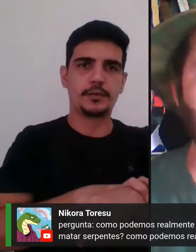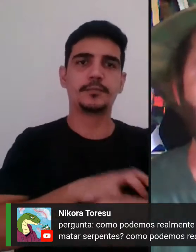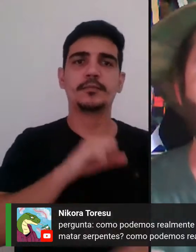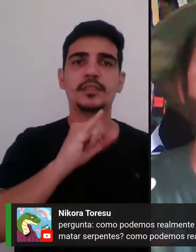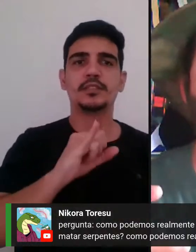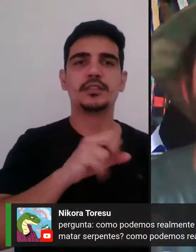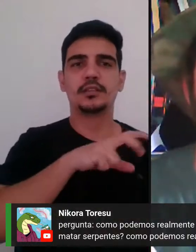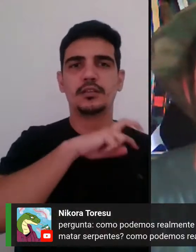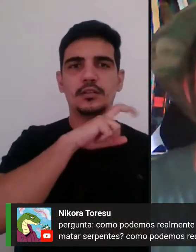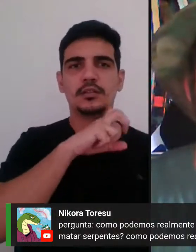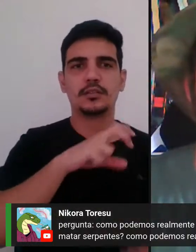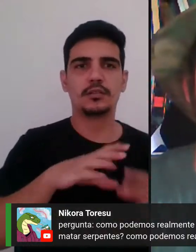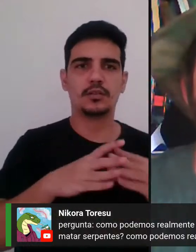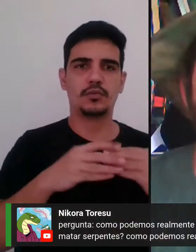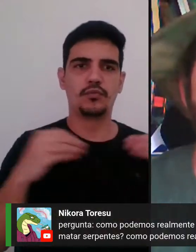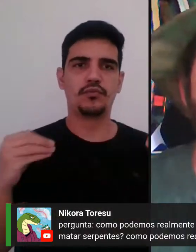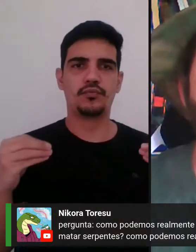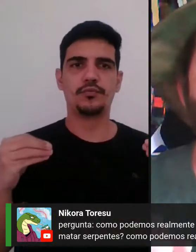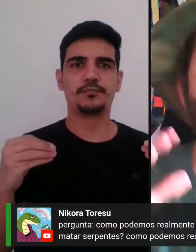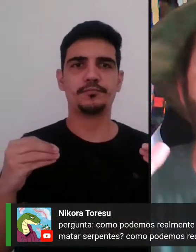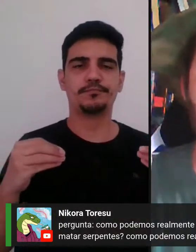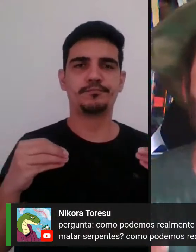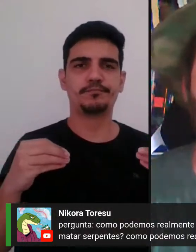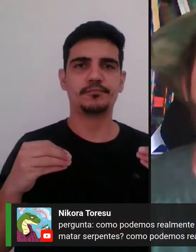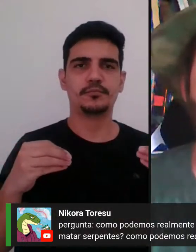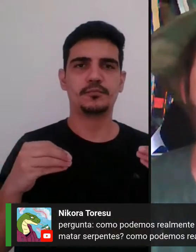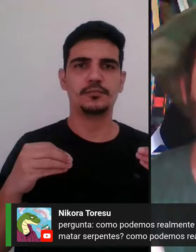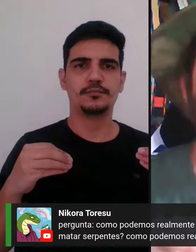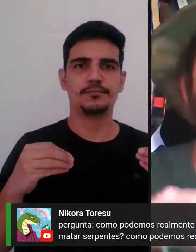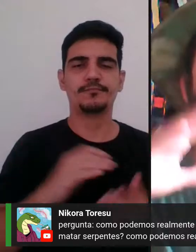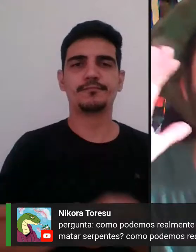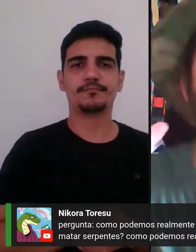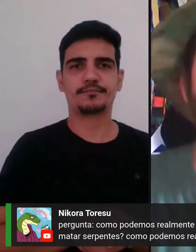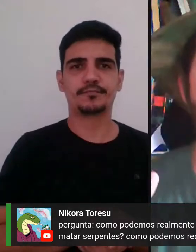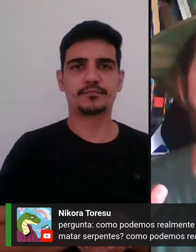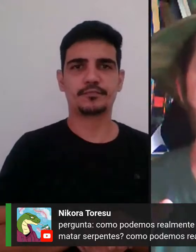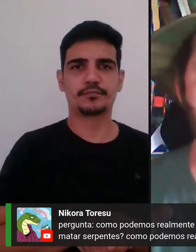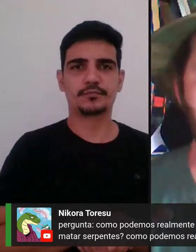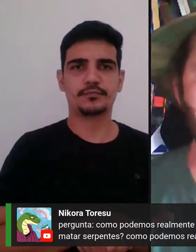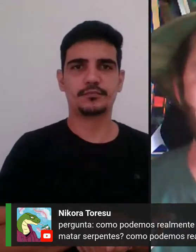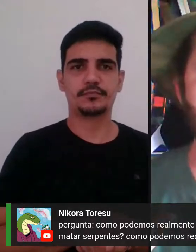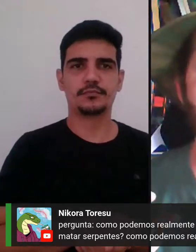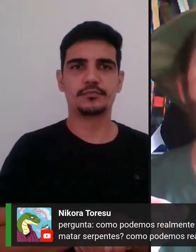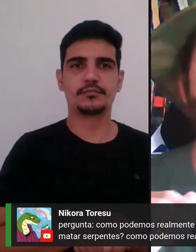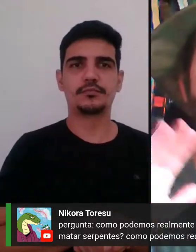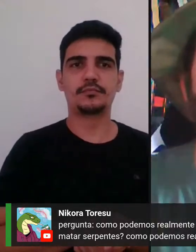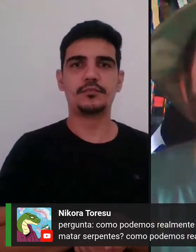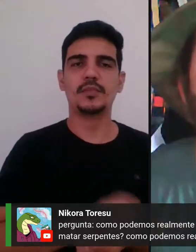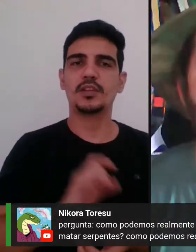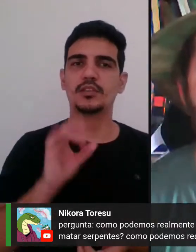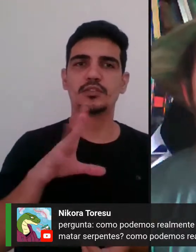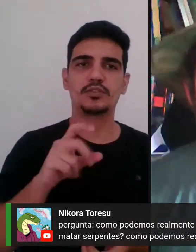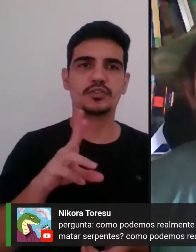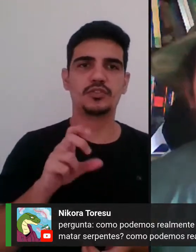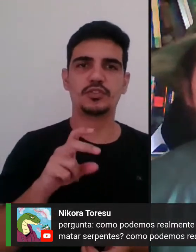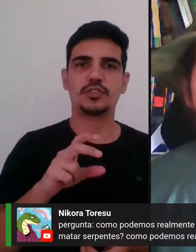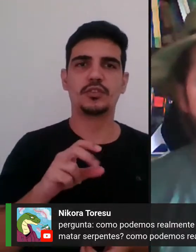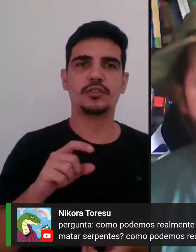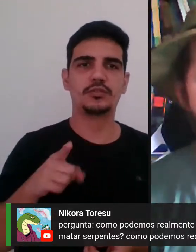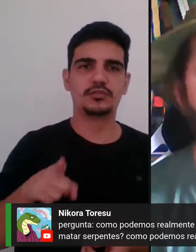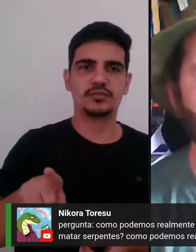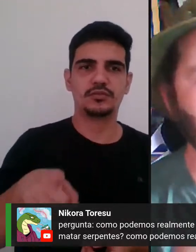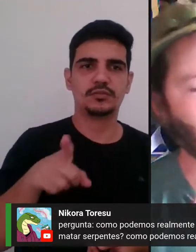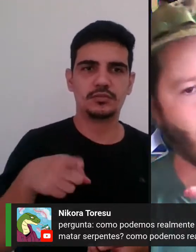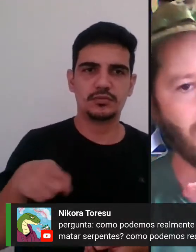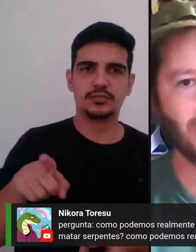serpentes, o nosso mundo, ele seria um ninho... É sério que eu vou falar, tá? Ele seria um ninho de roedores. O ninho de ratazana.